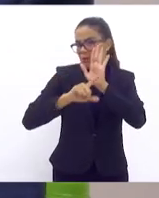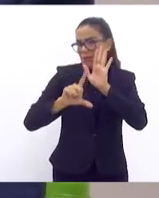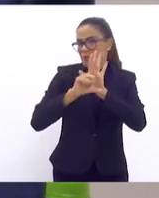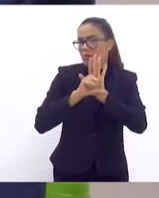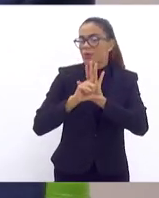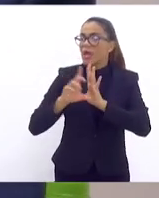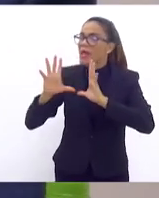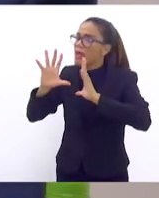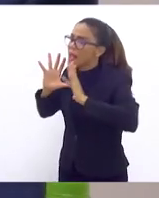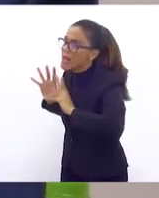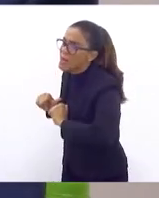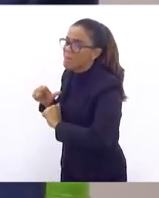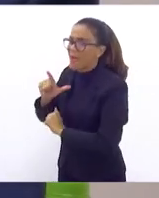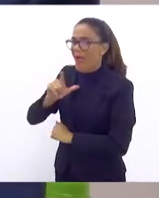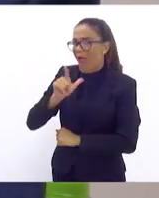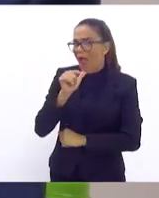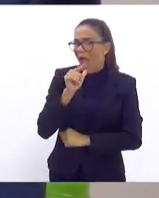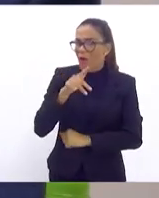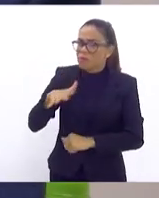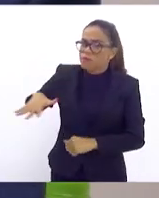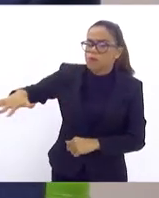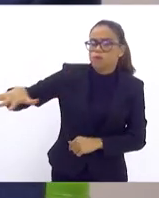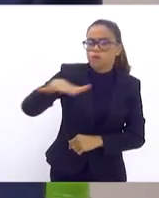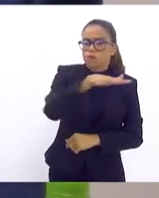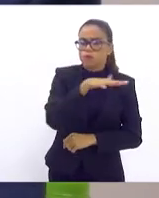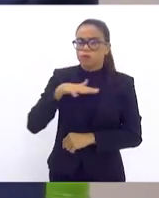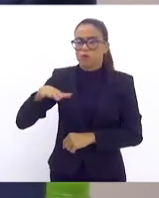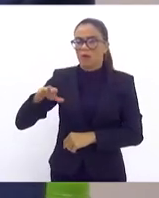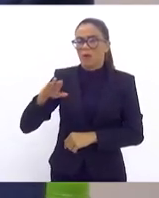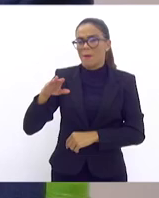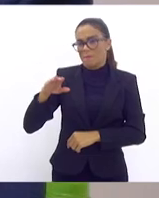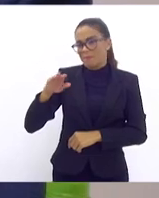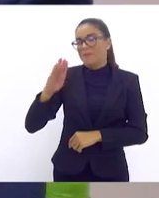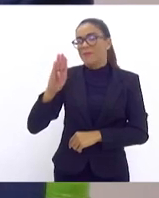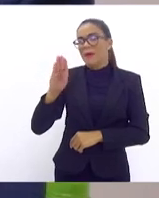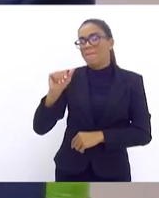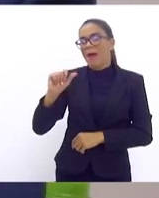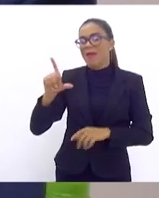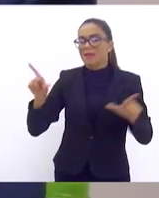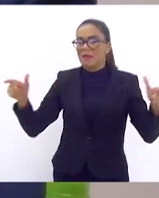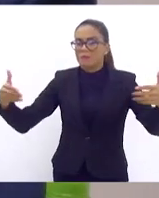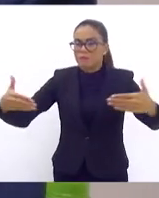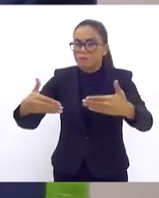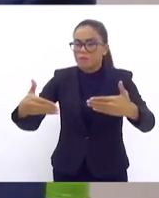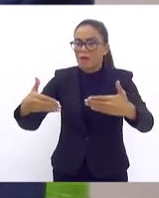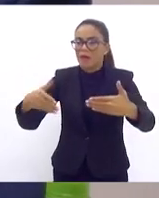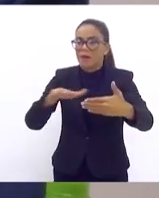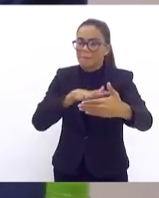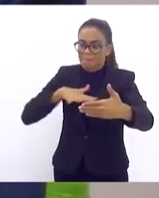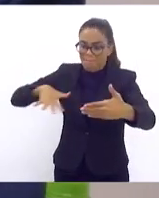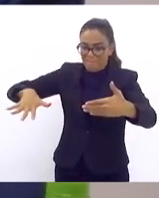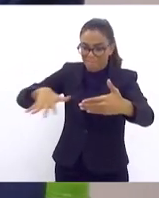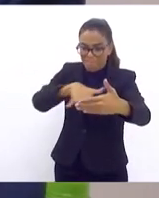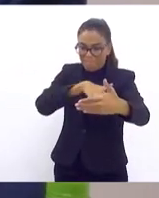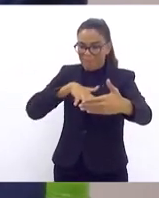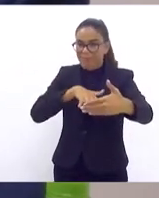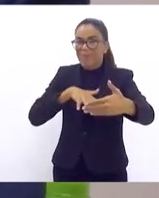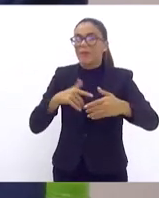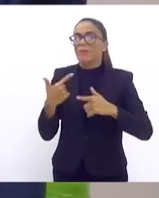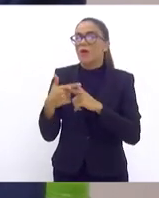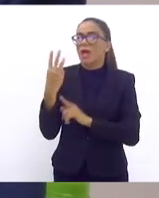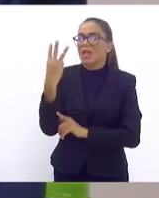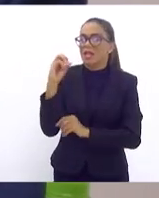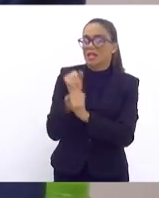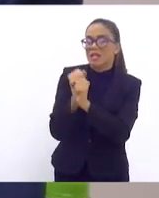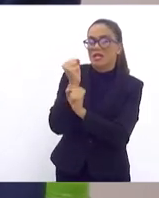despoluição da própria Bahia, que houve por bem o Estado realizar no passado, nos últimos 30